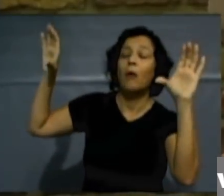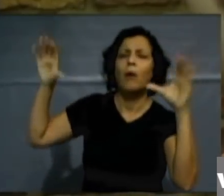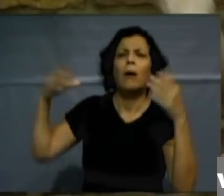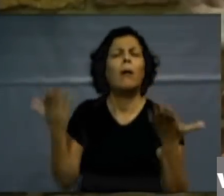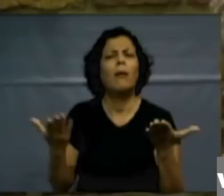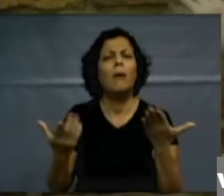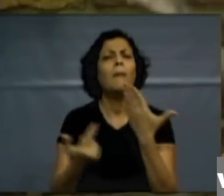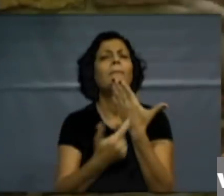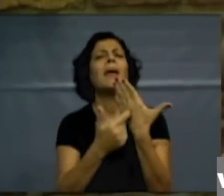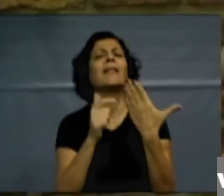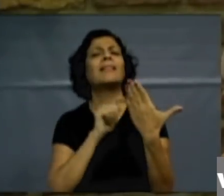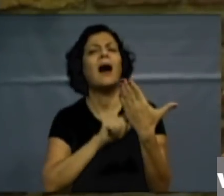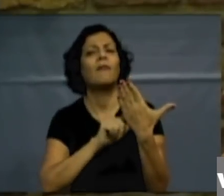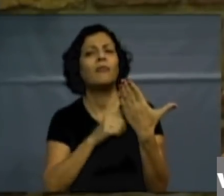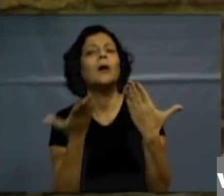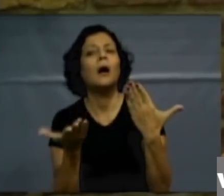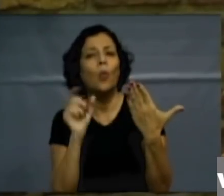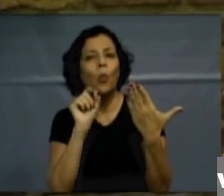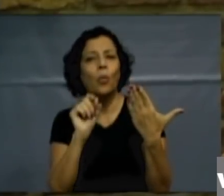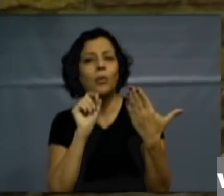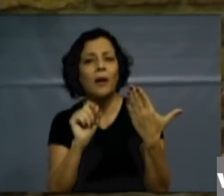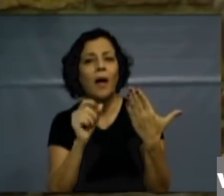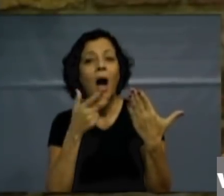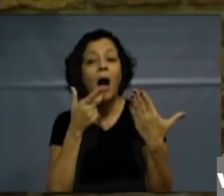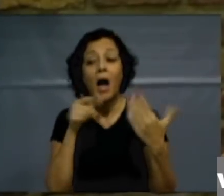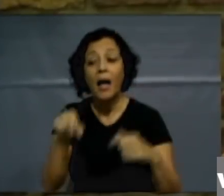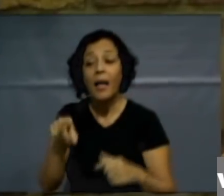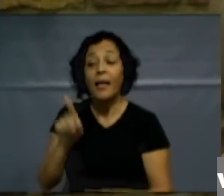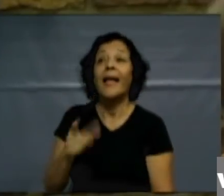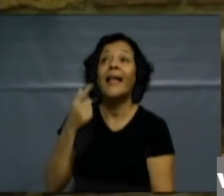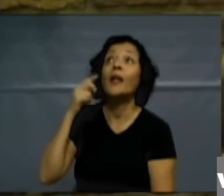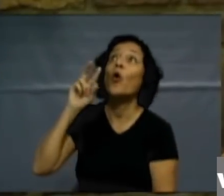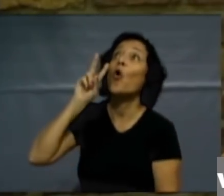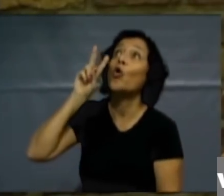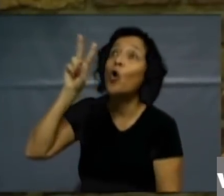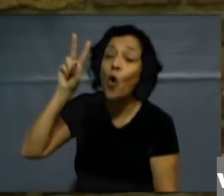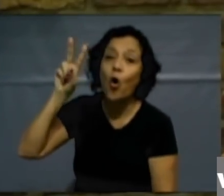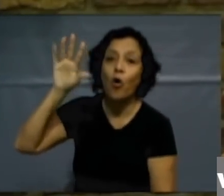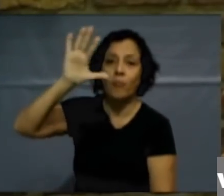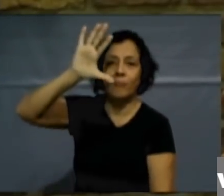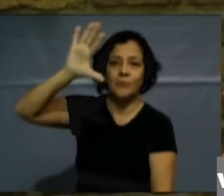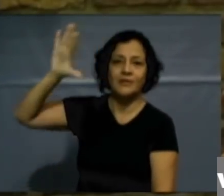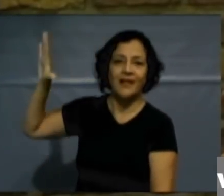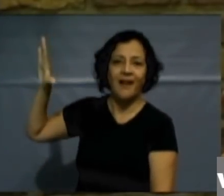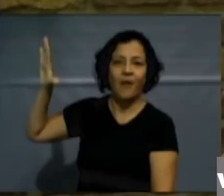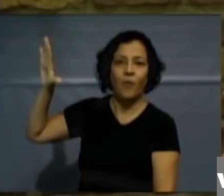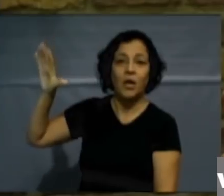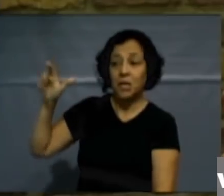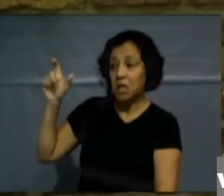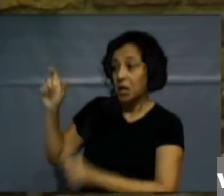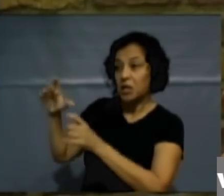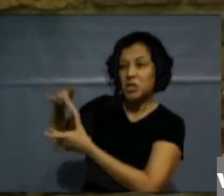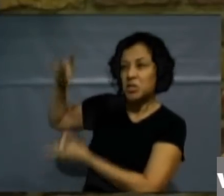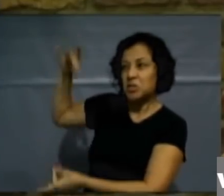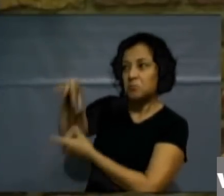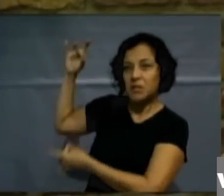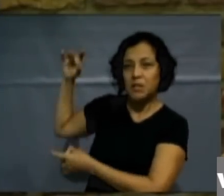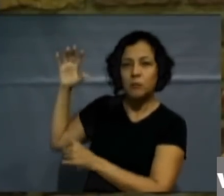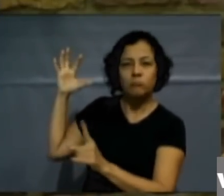fora lançado para longe e começou, né, a dizer aquelas palavras de baixo escalão dos obsessores. Então